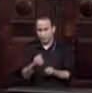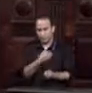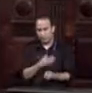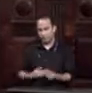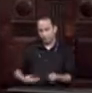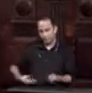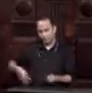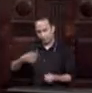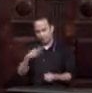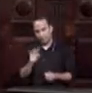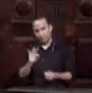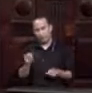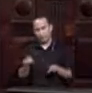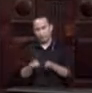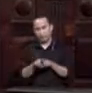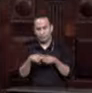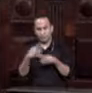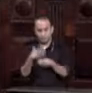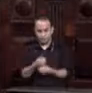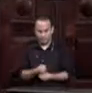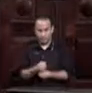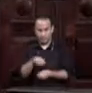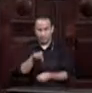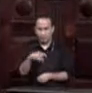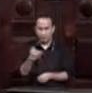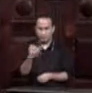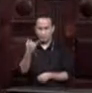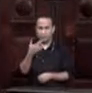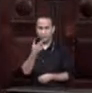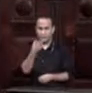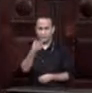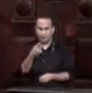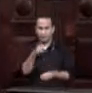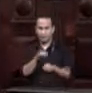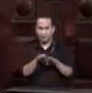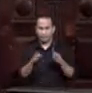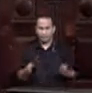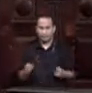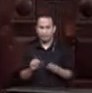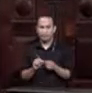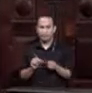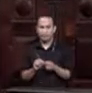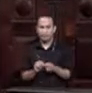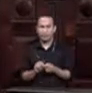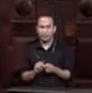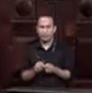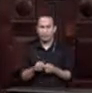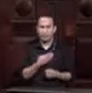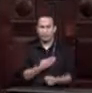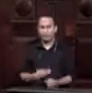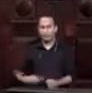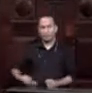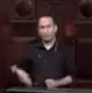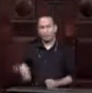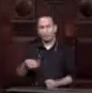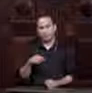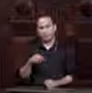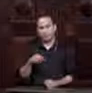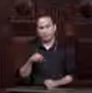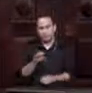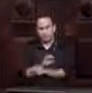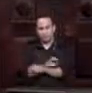federal e a sua implementação. É importante destacar, a nossa bancada faz uma oposição ao governo do Estado, uma